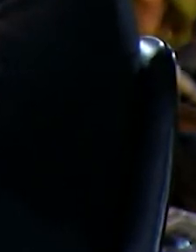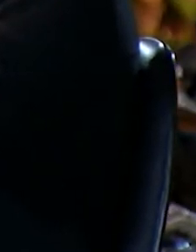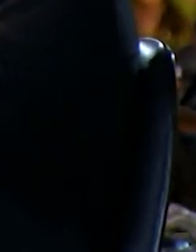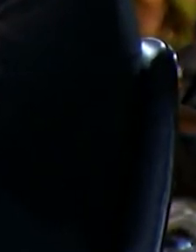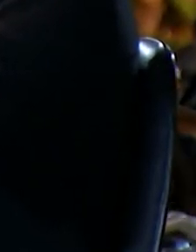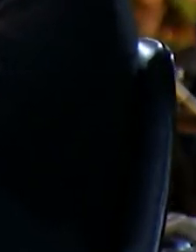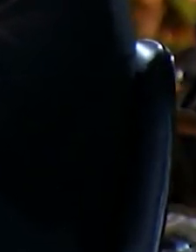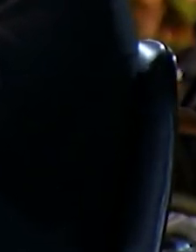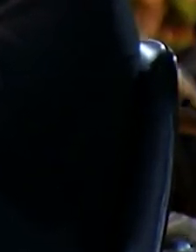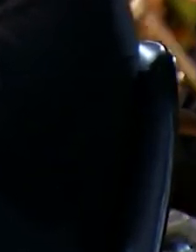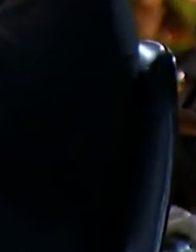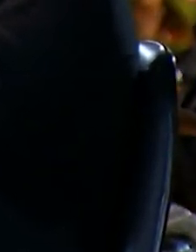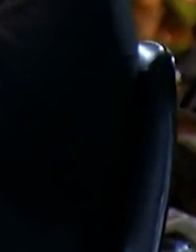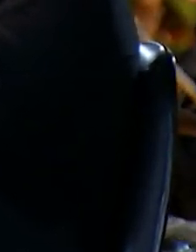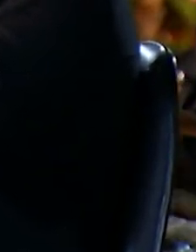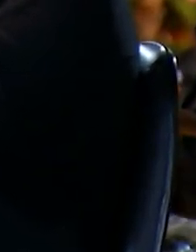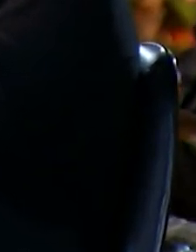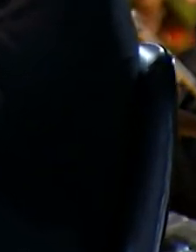Araçatuba,